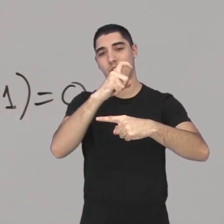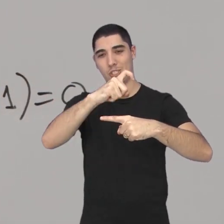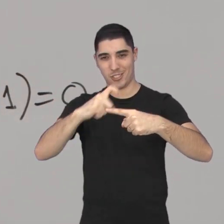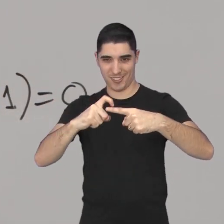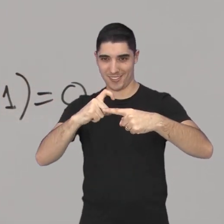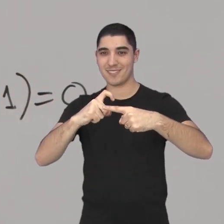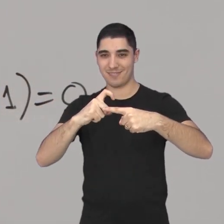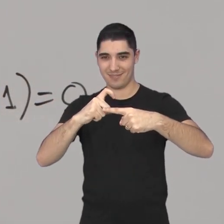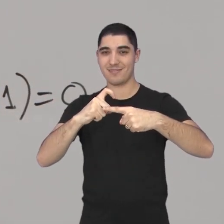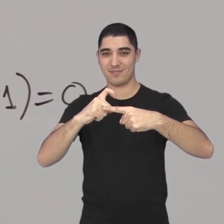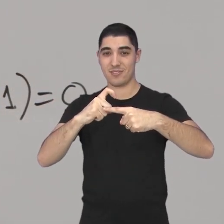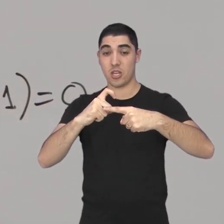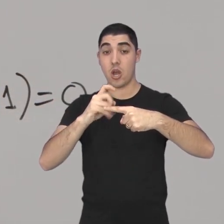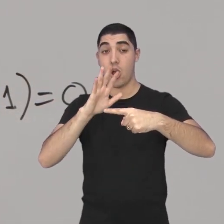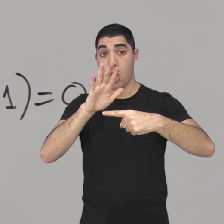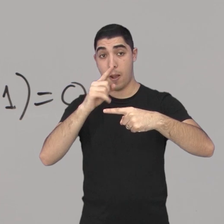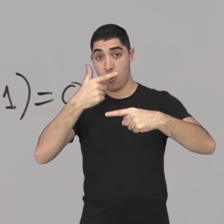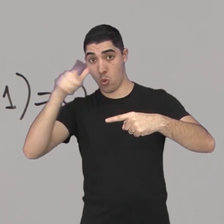Menos 2